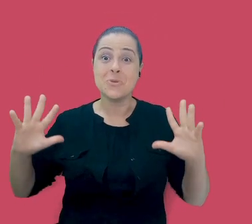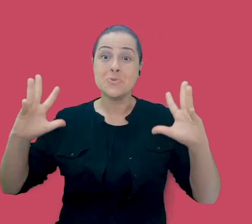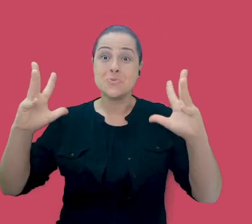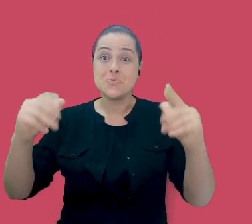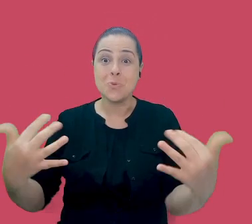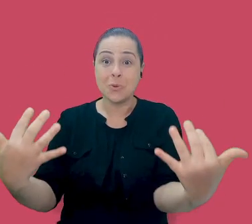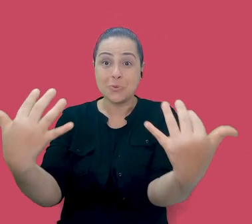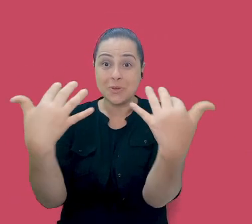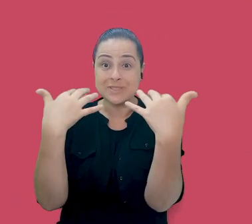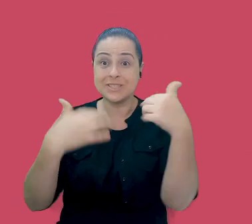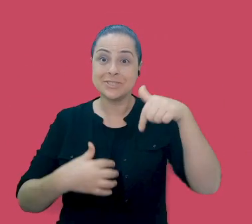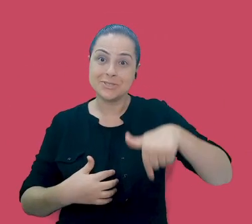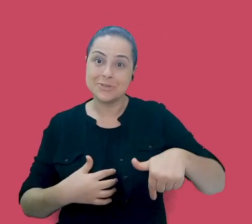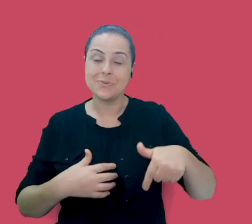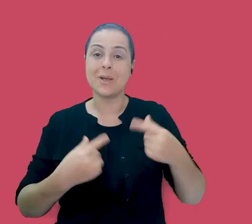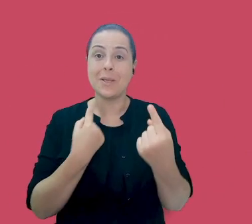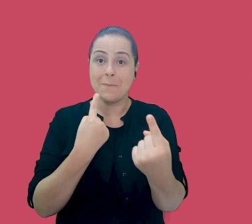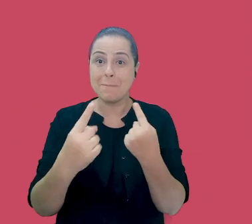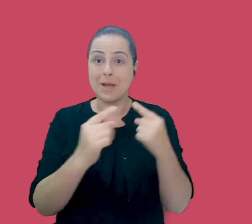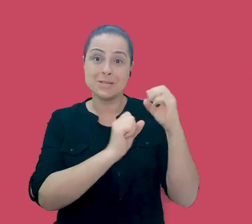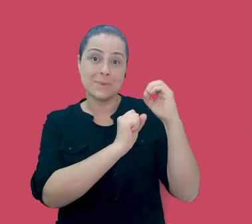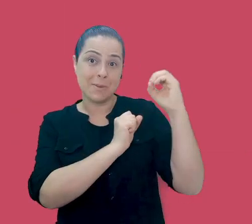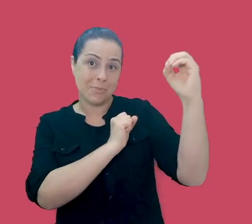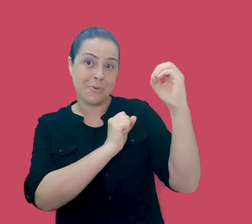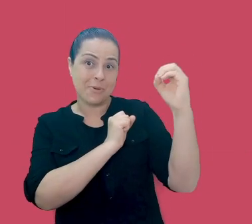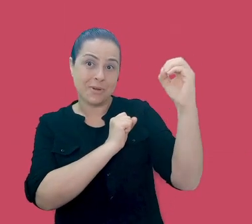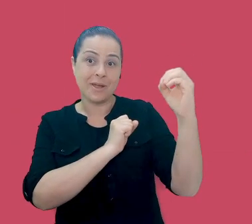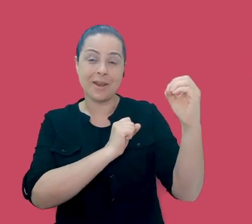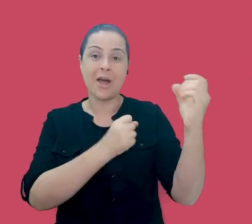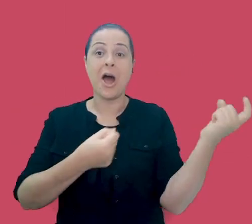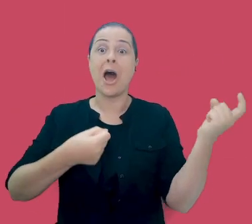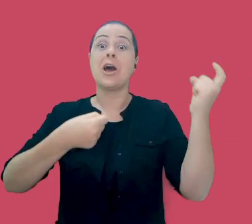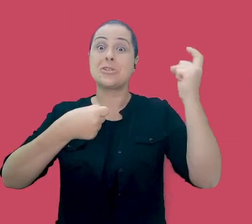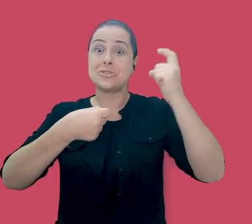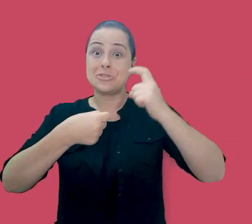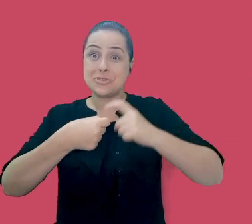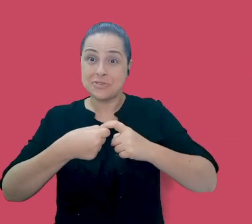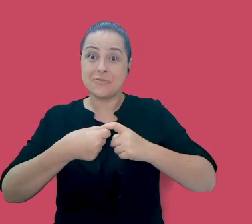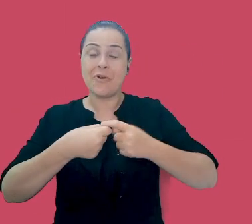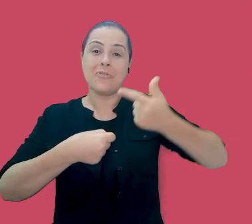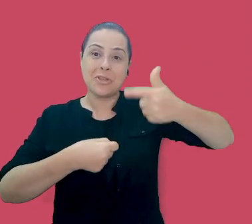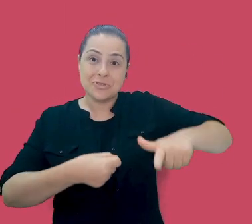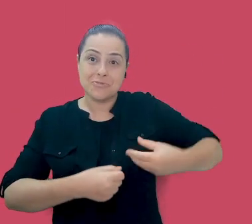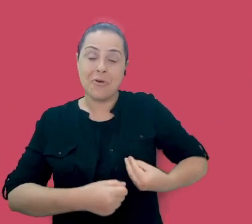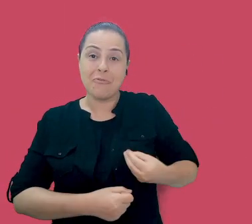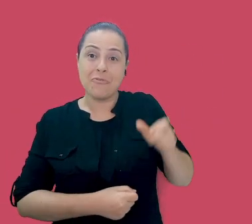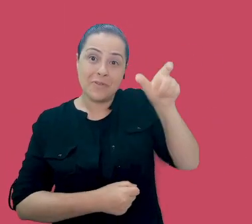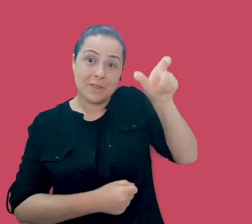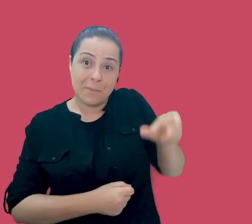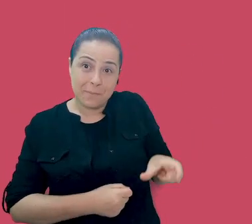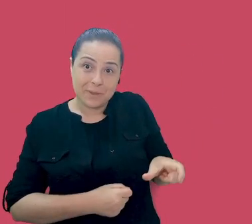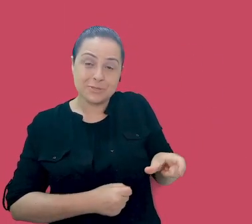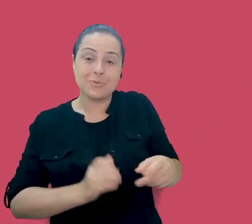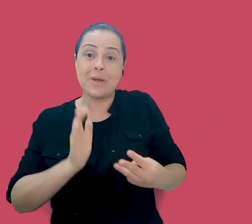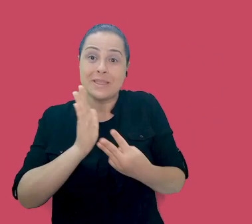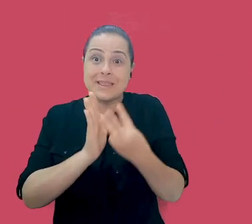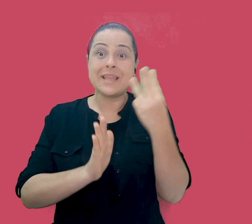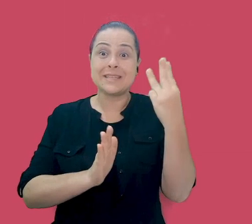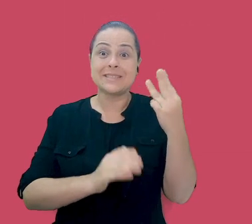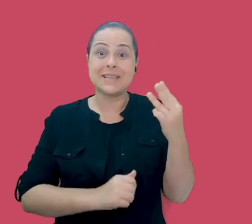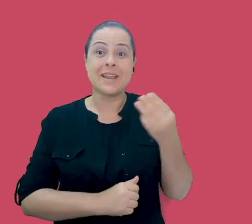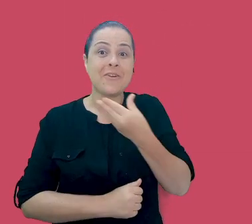Olá, todo mundo assistindo o Bate-Papo Carlotas. Voltamos com uma pessoa aqui, ó. Terceiro episódio